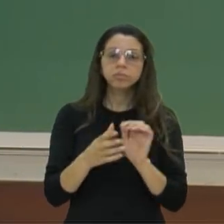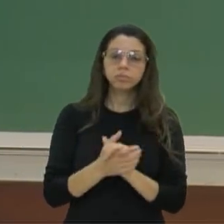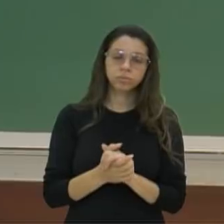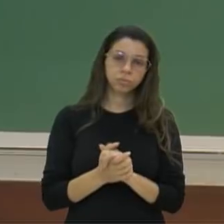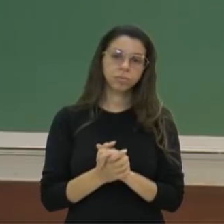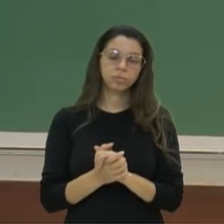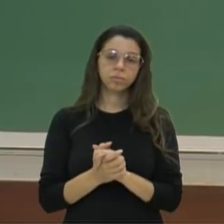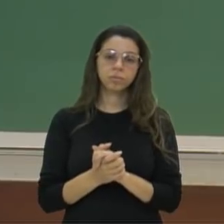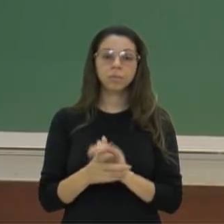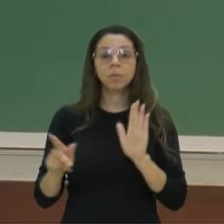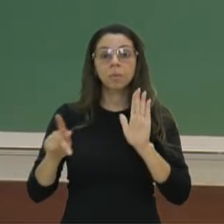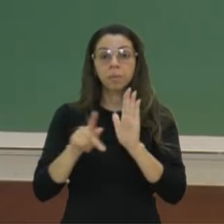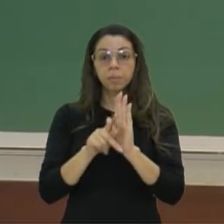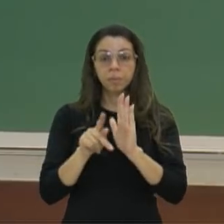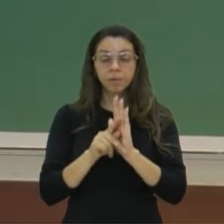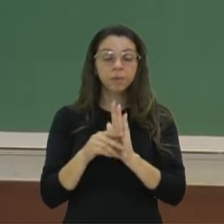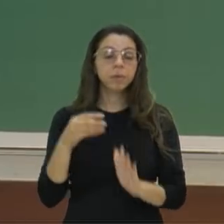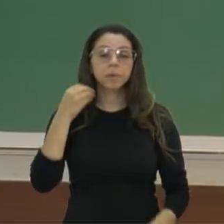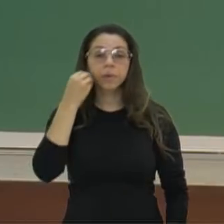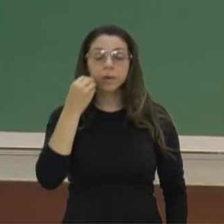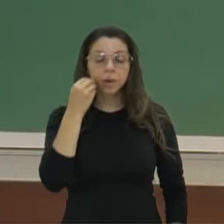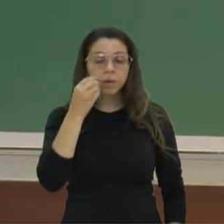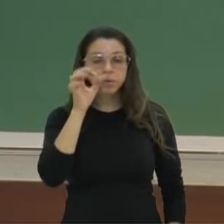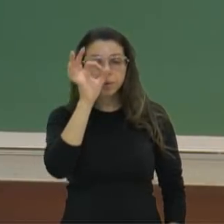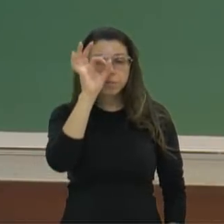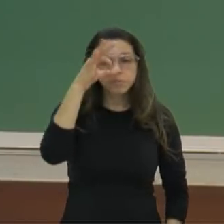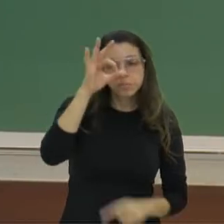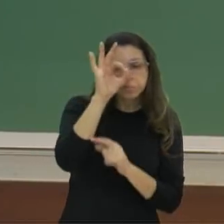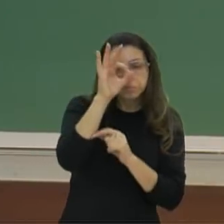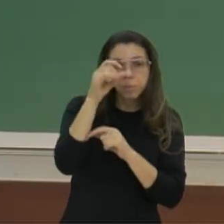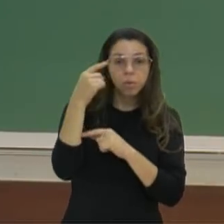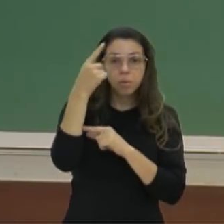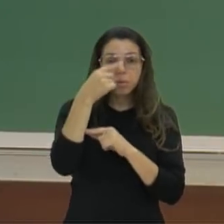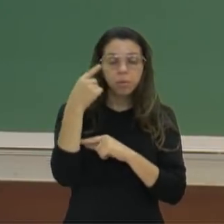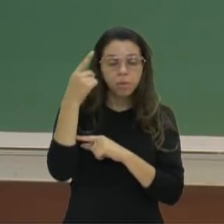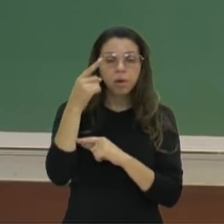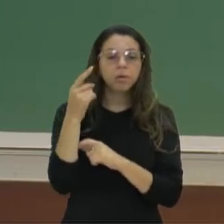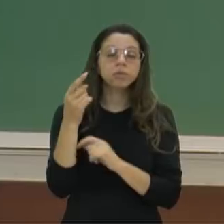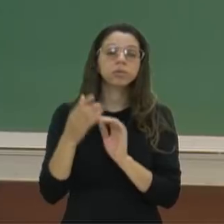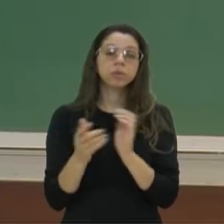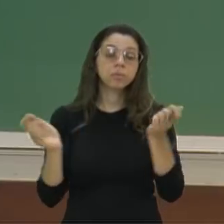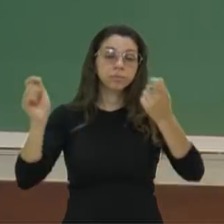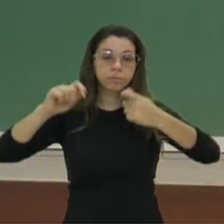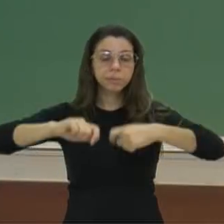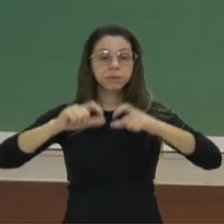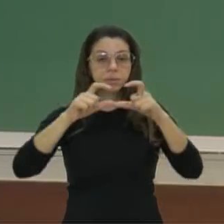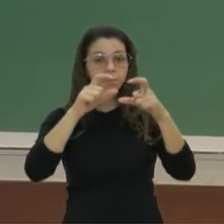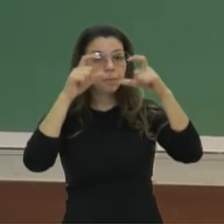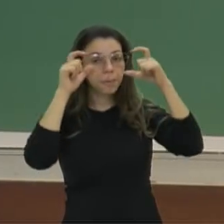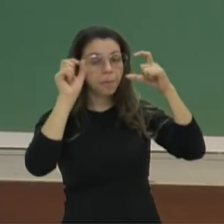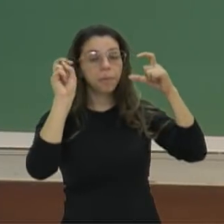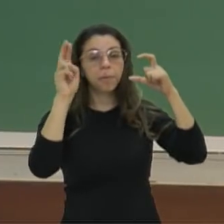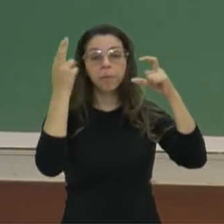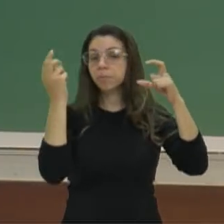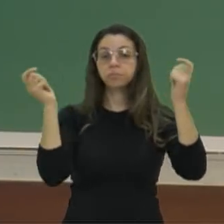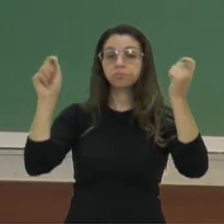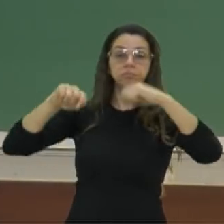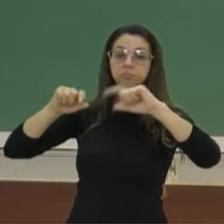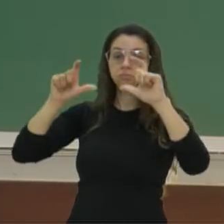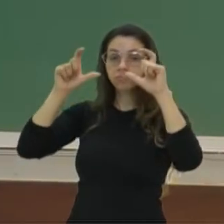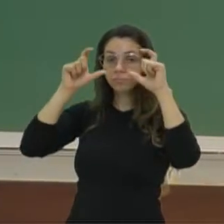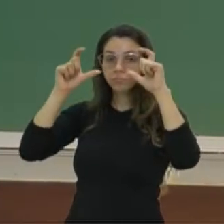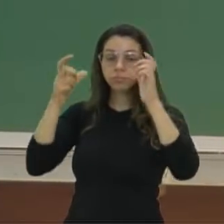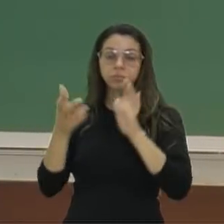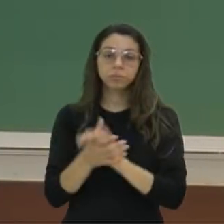com instrumentos próprios, ele vai olhar o seu olho e vai diagnosticar se você precisa ou não de óculos. Você usa